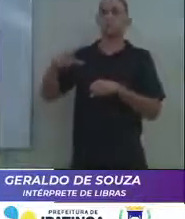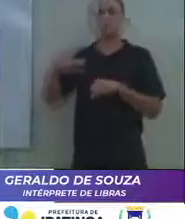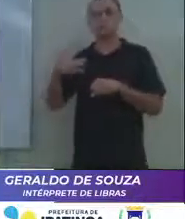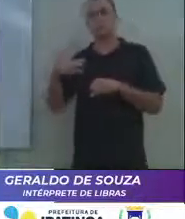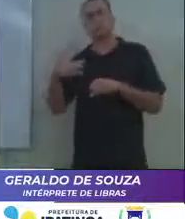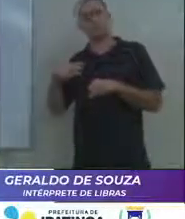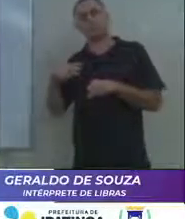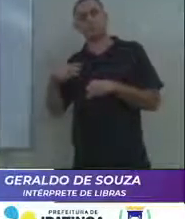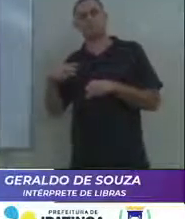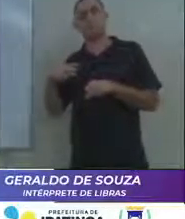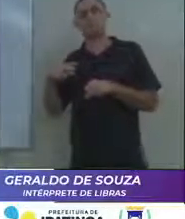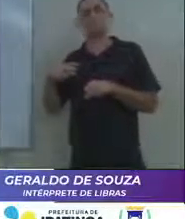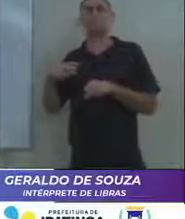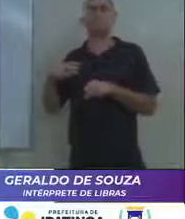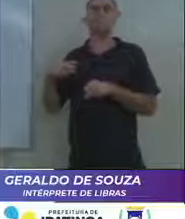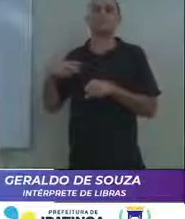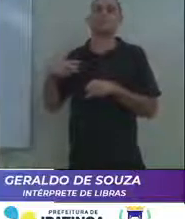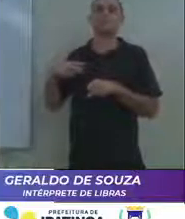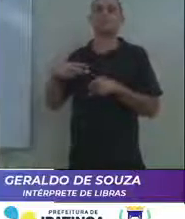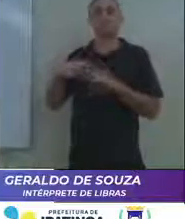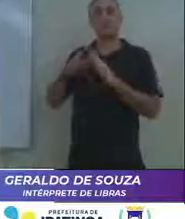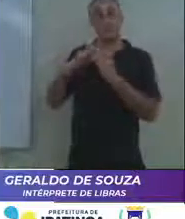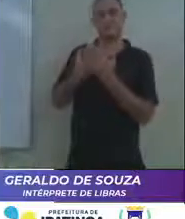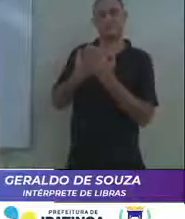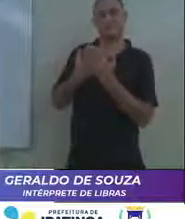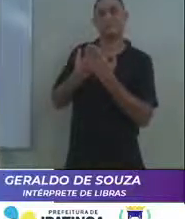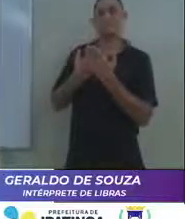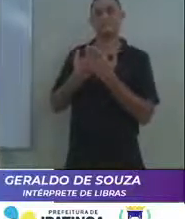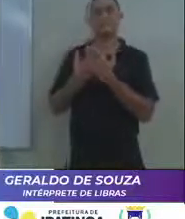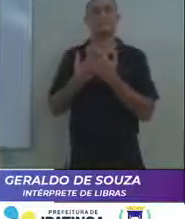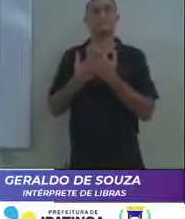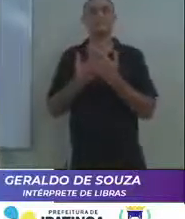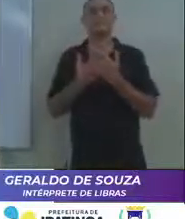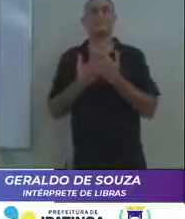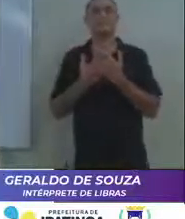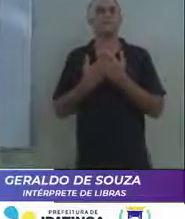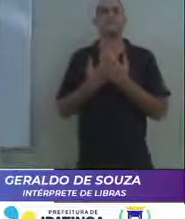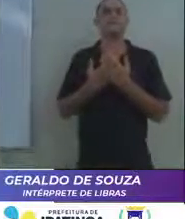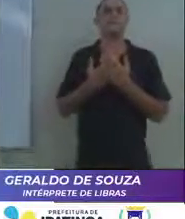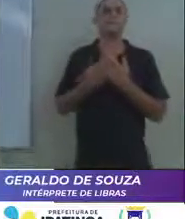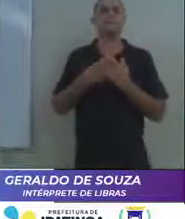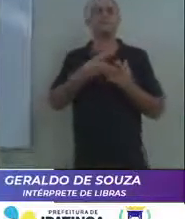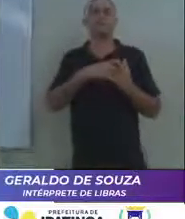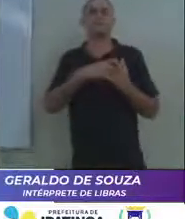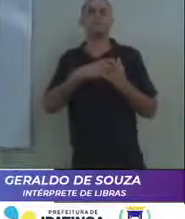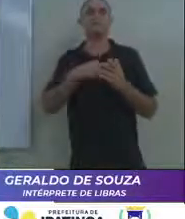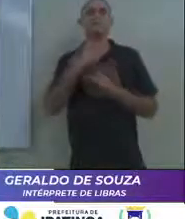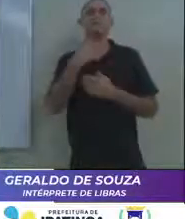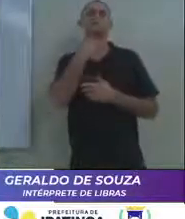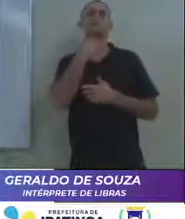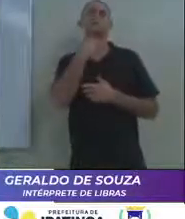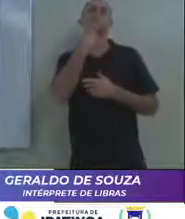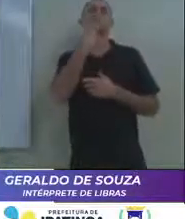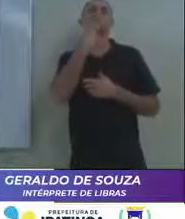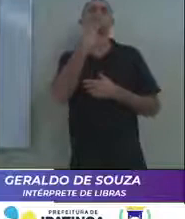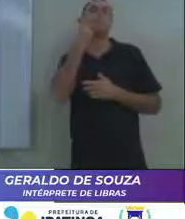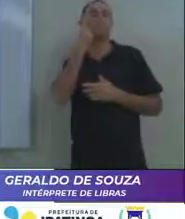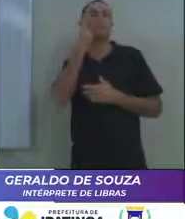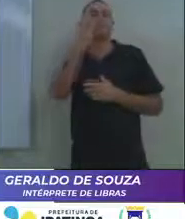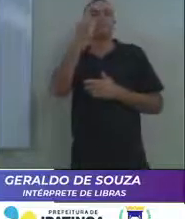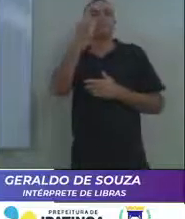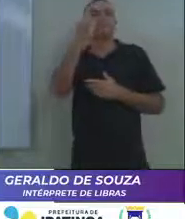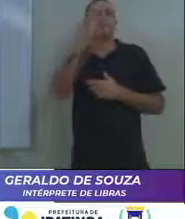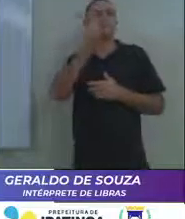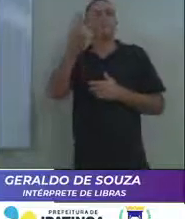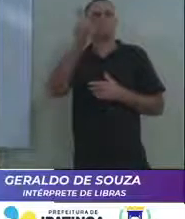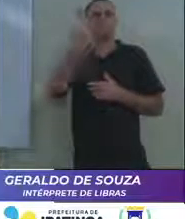escola privada, né? Então, quando a gente tem um problema de voz que a gente não consegue utilizar